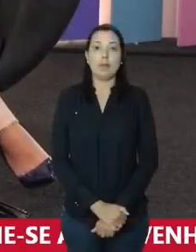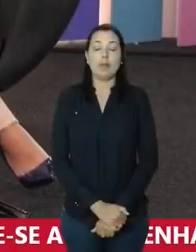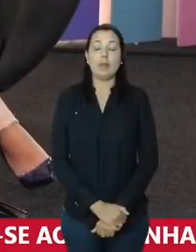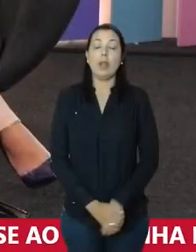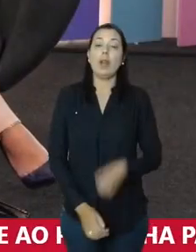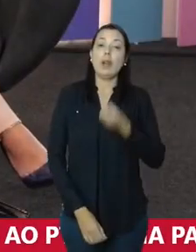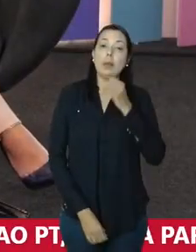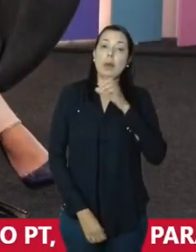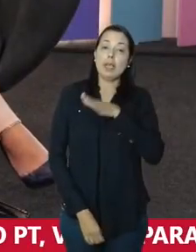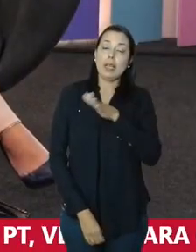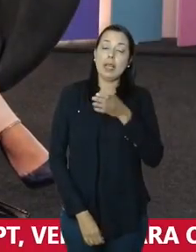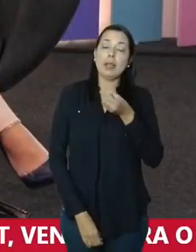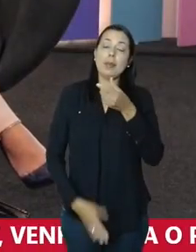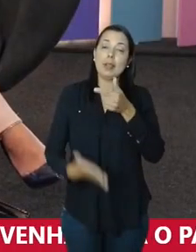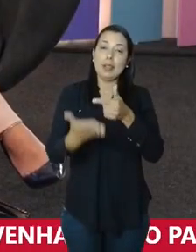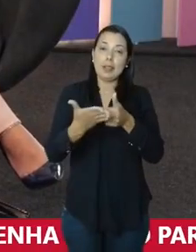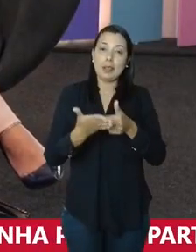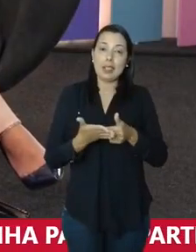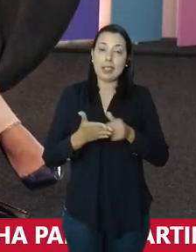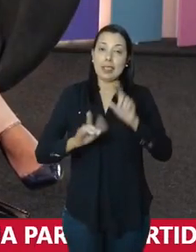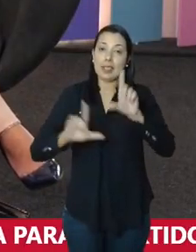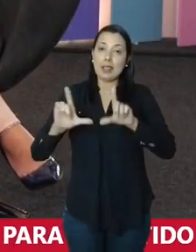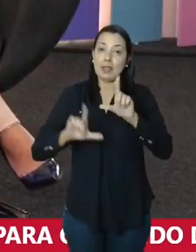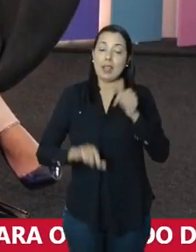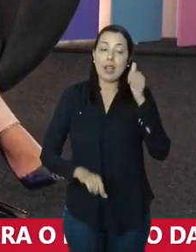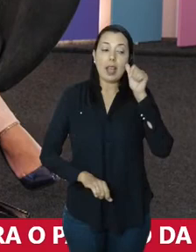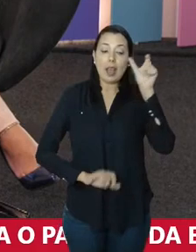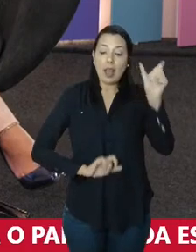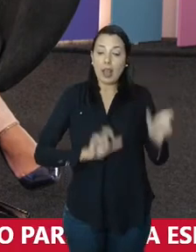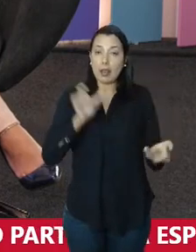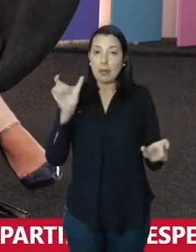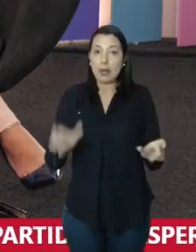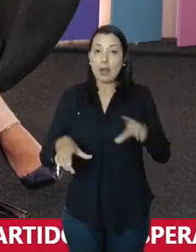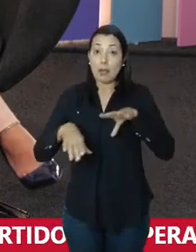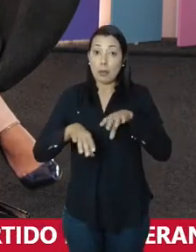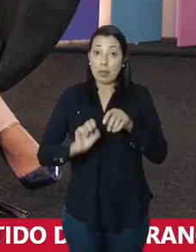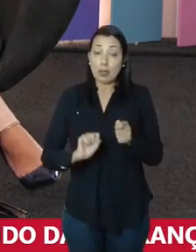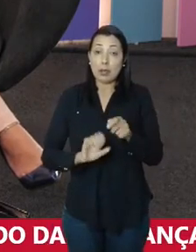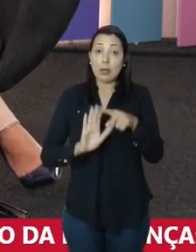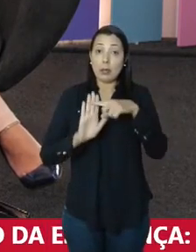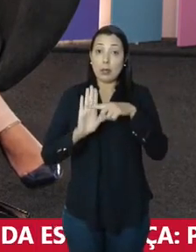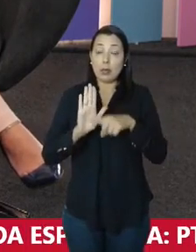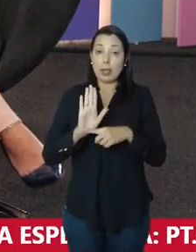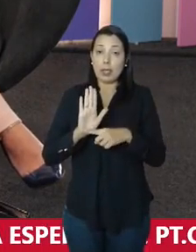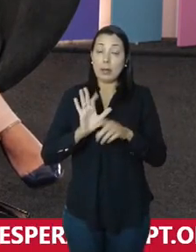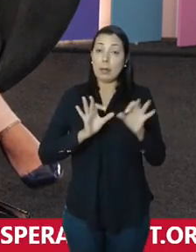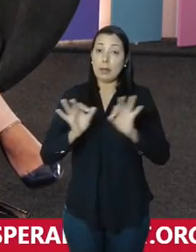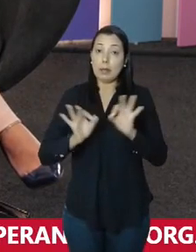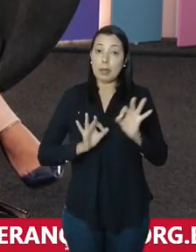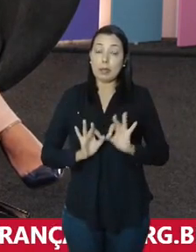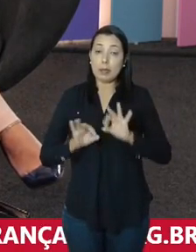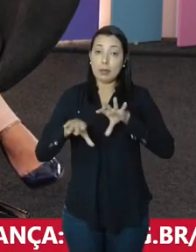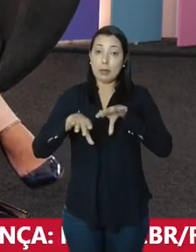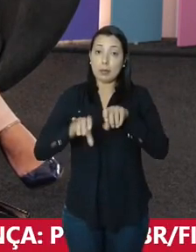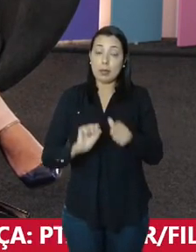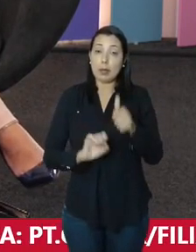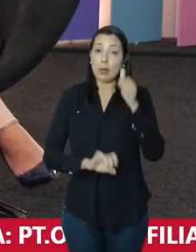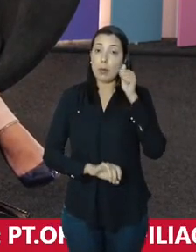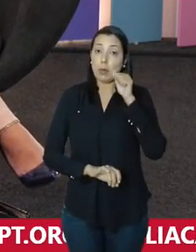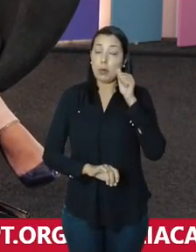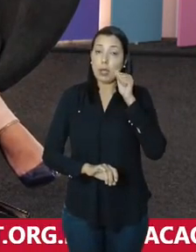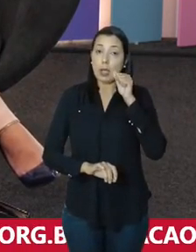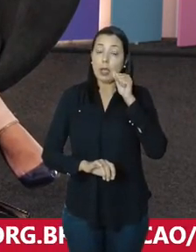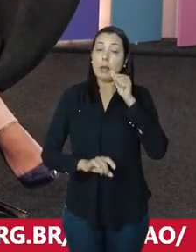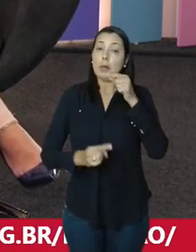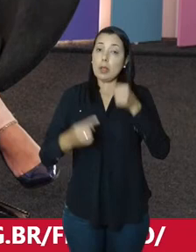Boa tarde, sejam muito bem-vindas à TV Elas por Elas Formação, programa voltado para a preparação e formação das mulheres para